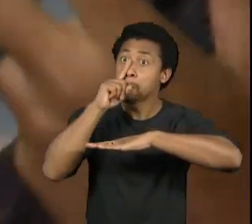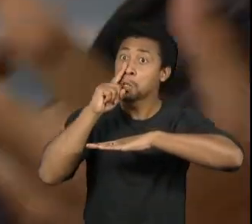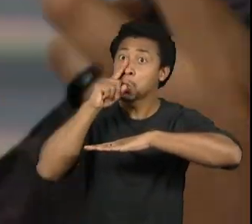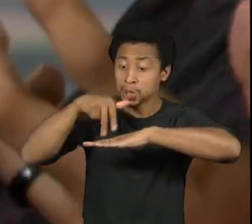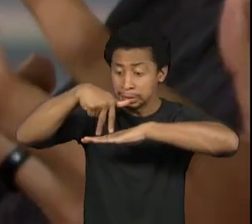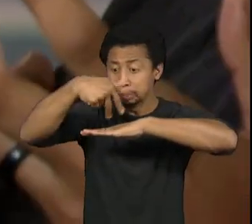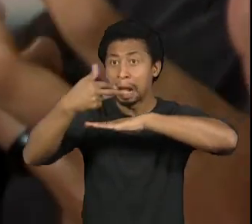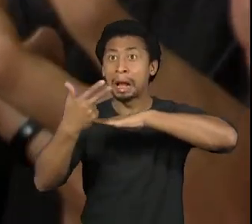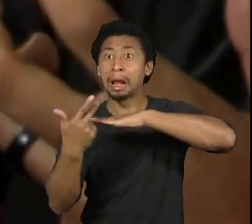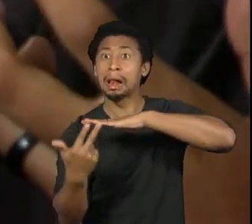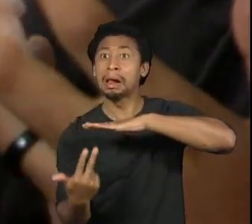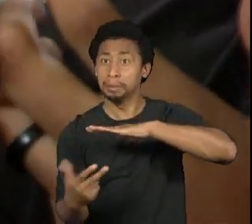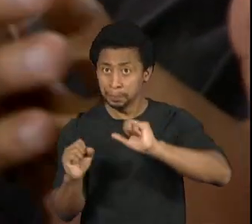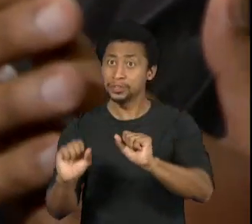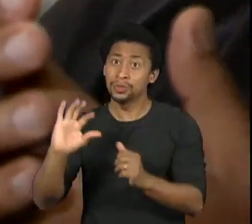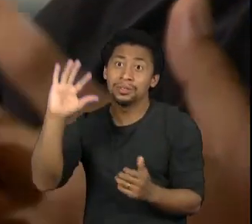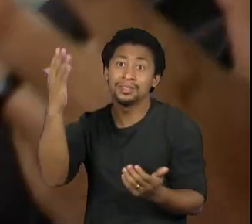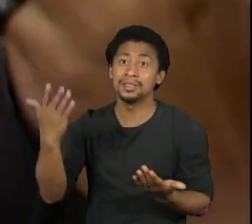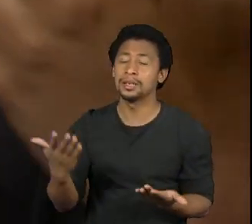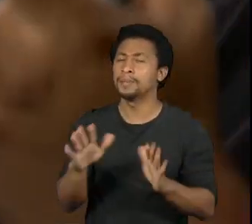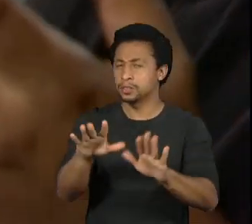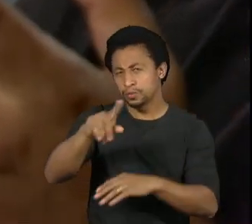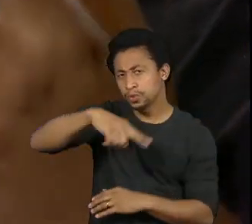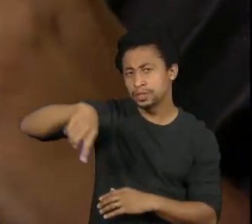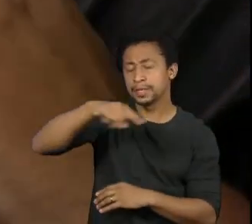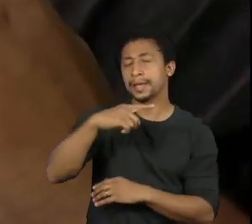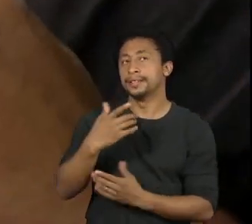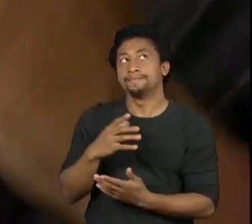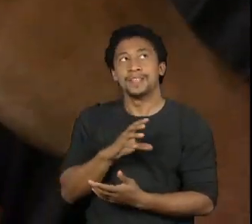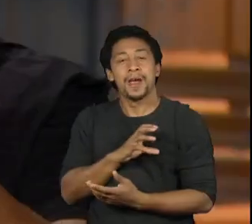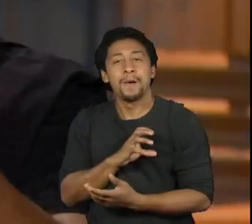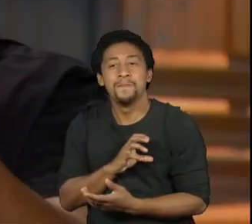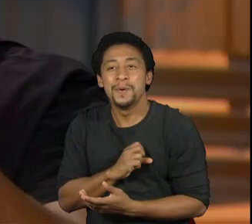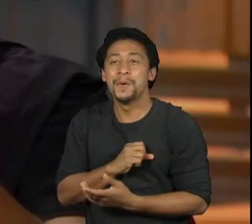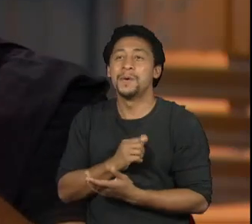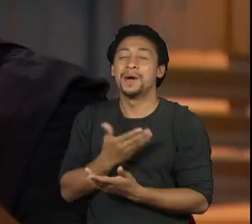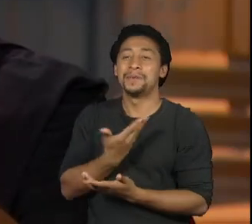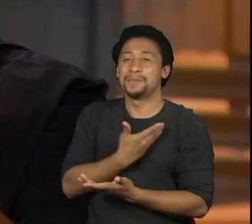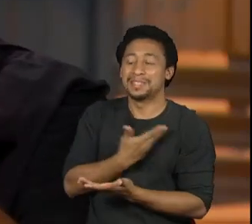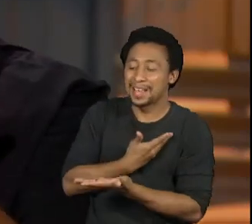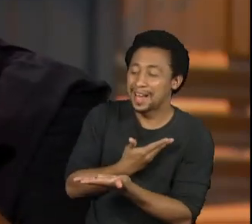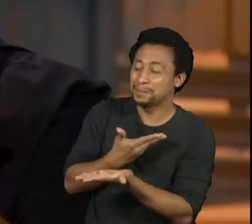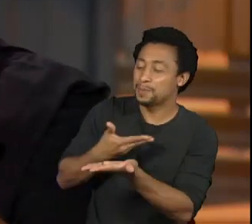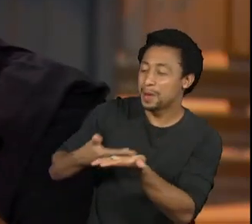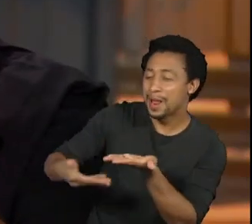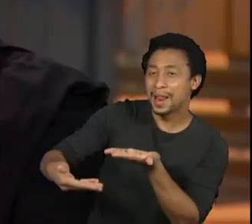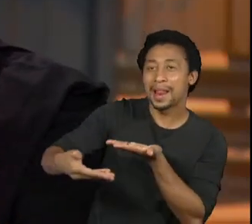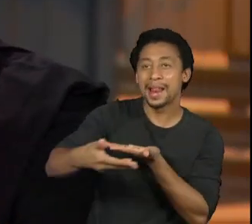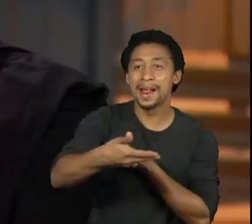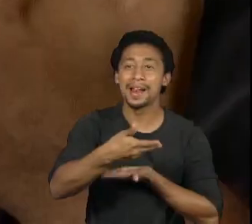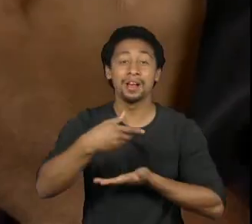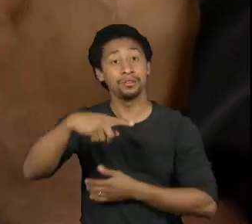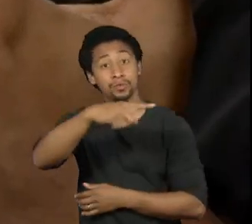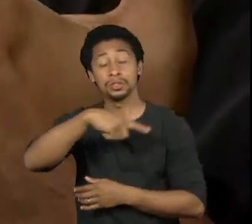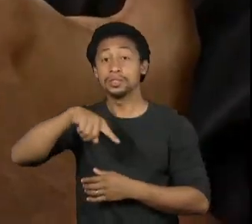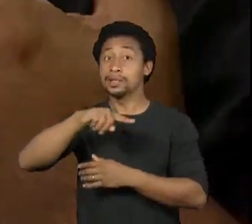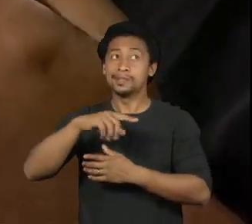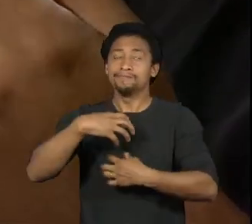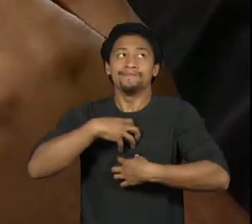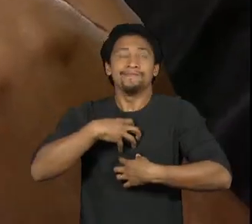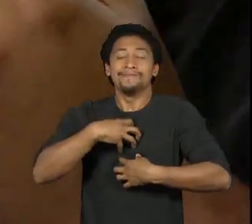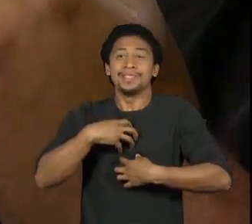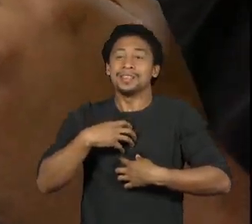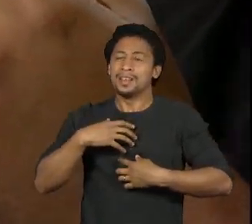produzir sentido de comunhão de amizade de afeto daí na Beira do Abismo você dança você brinca você se